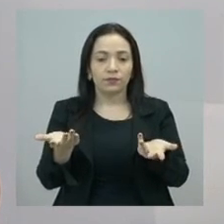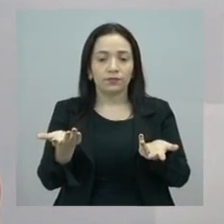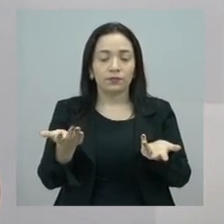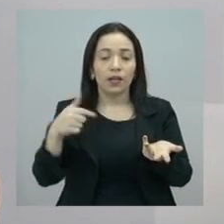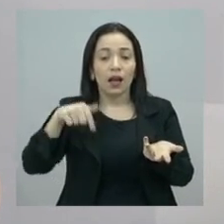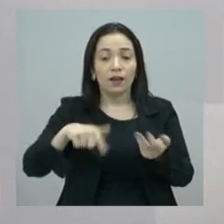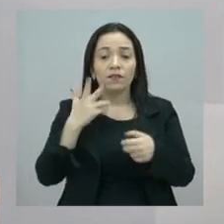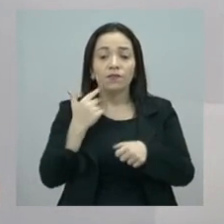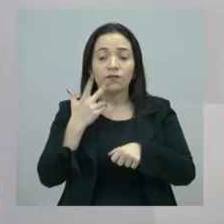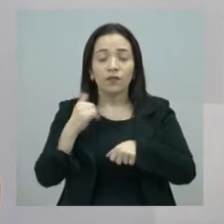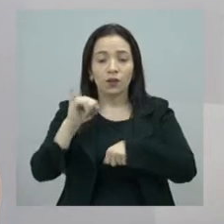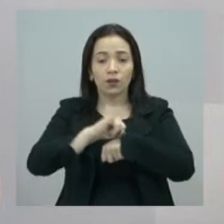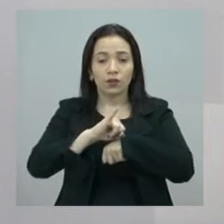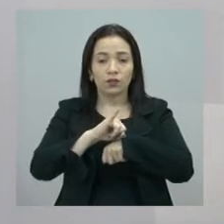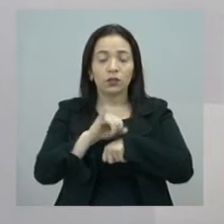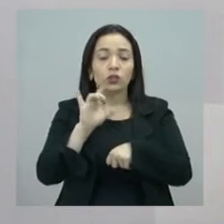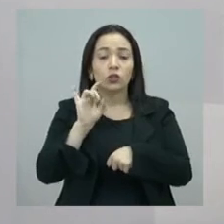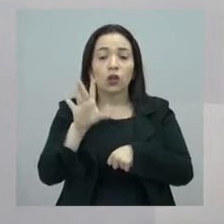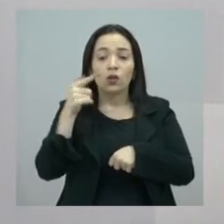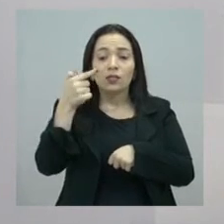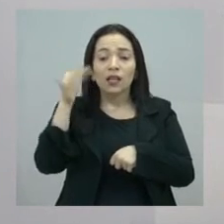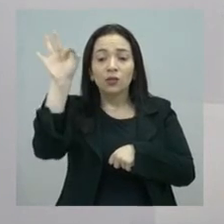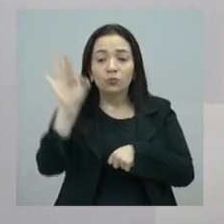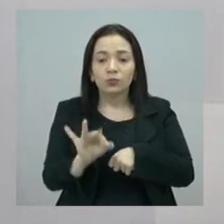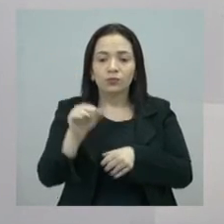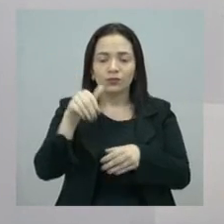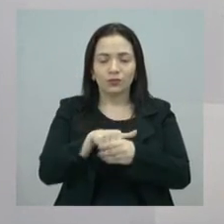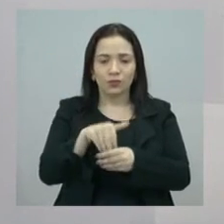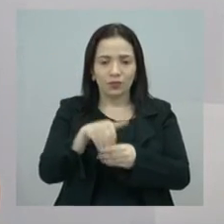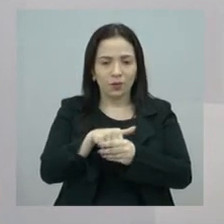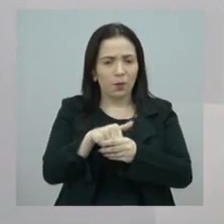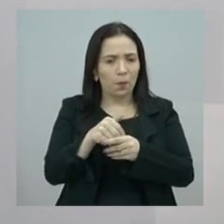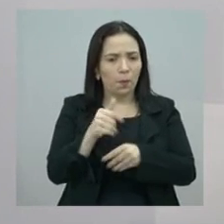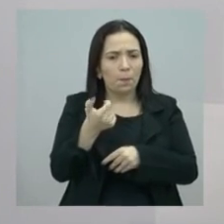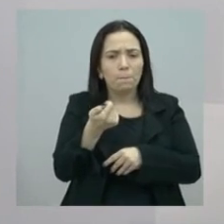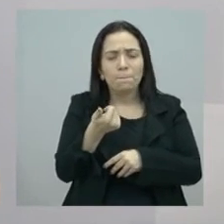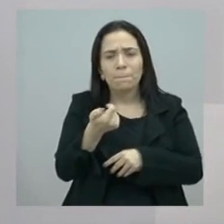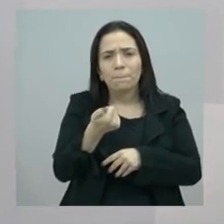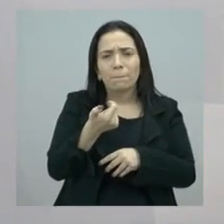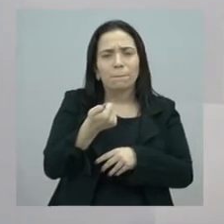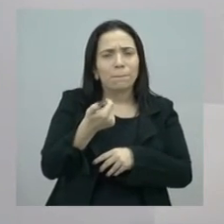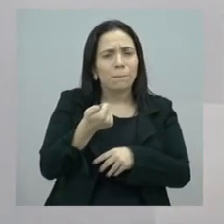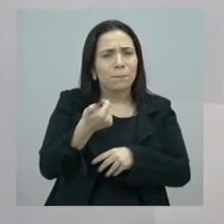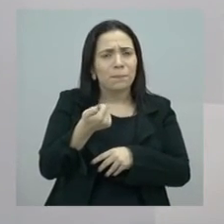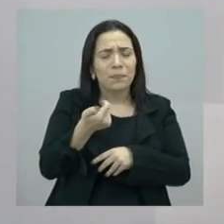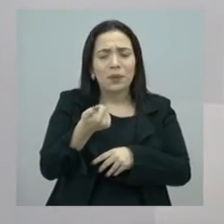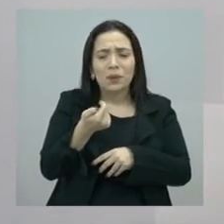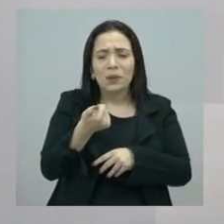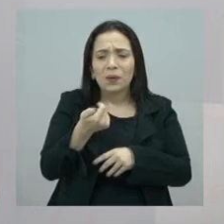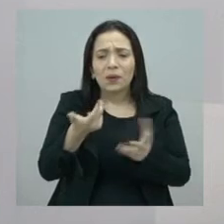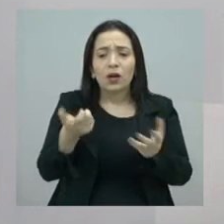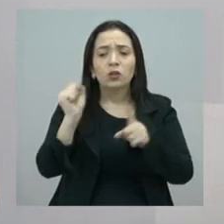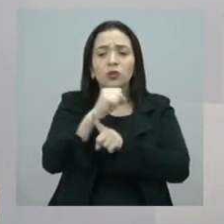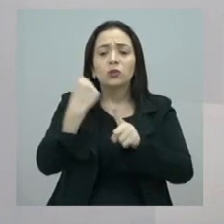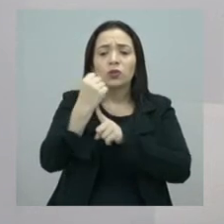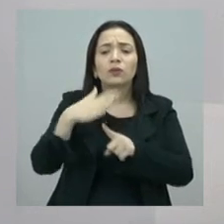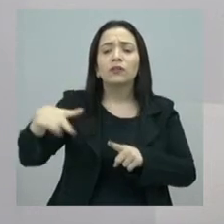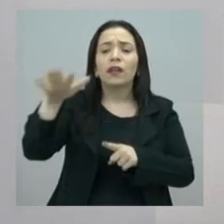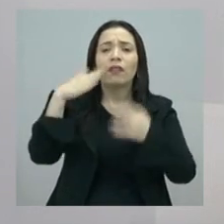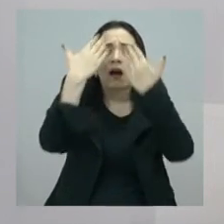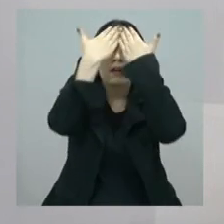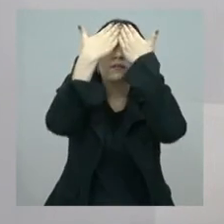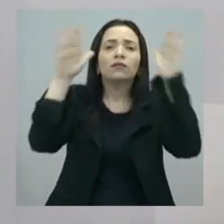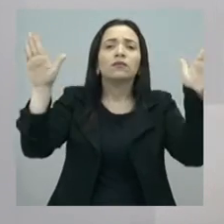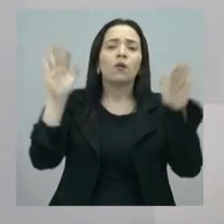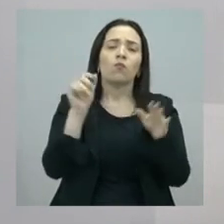teve apenas 7% do seu eleitorado. Muito pouco. Muito pouco, insignificante. Ou seja, a sociedade ainda